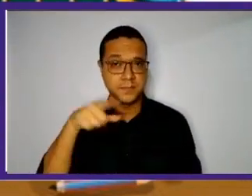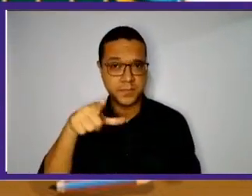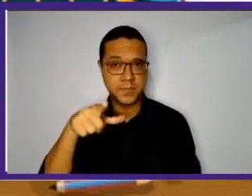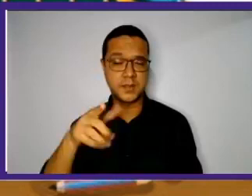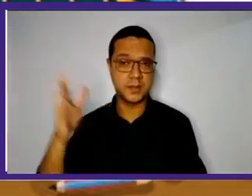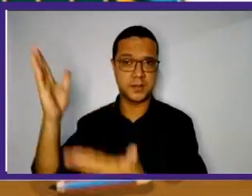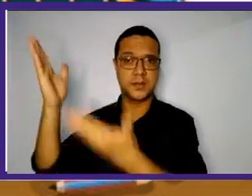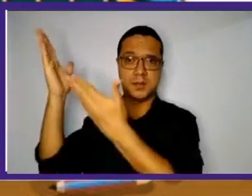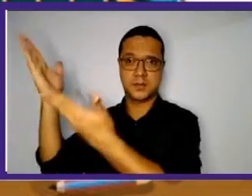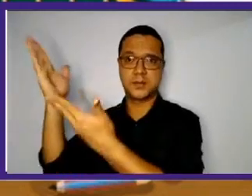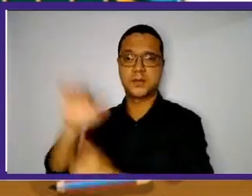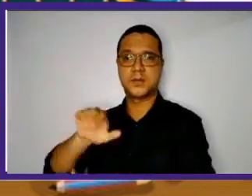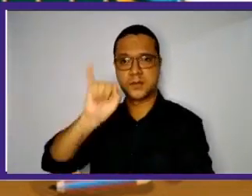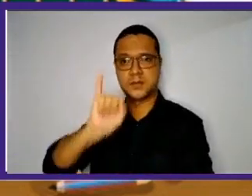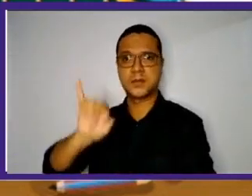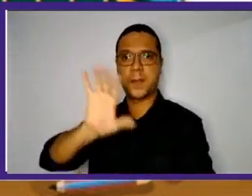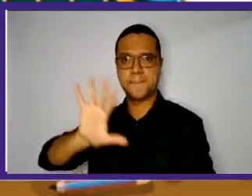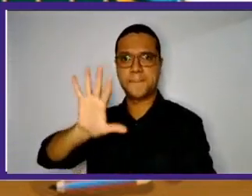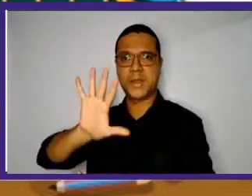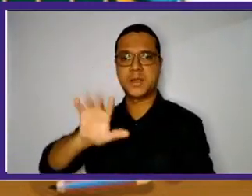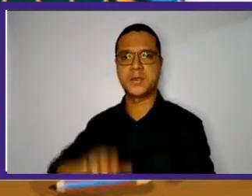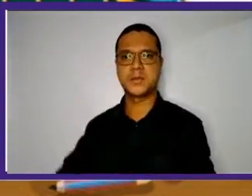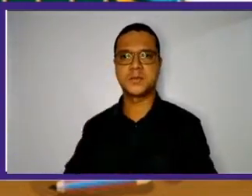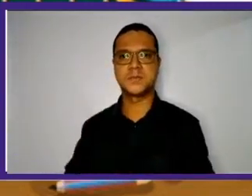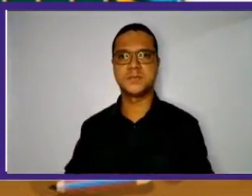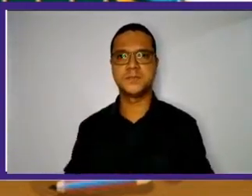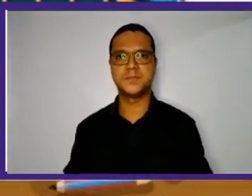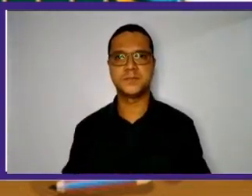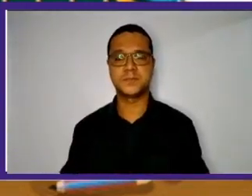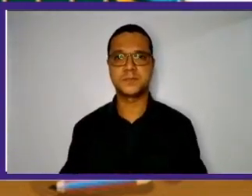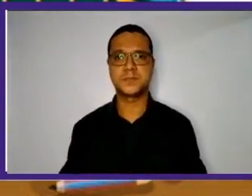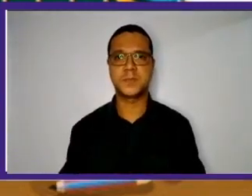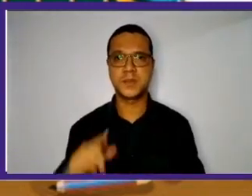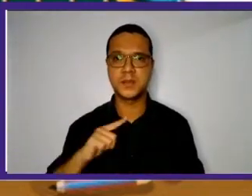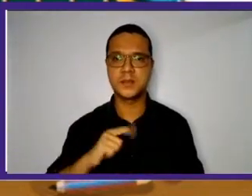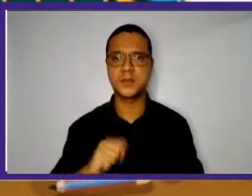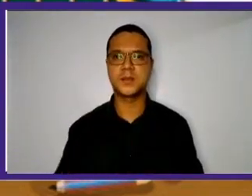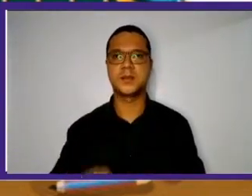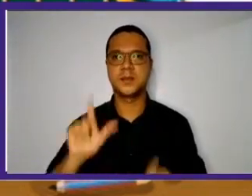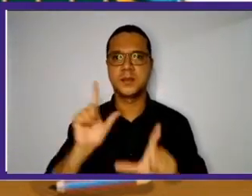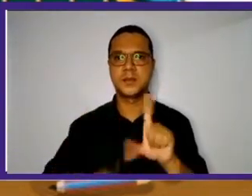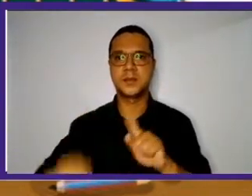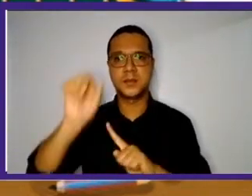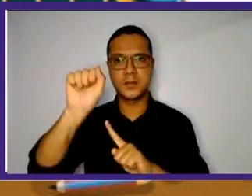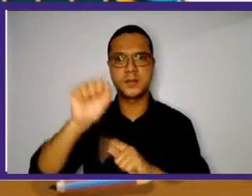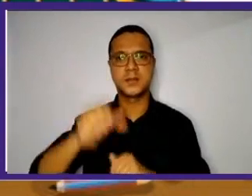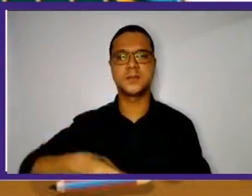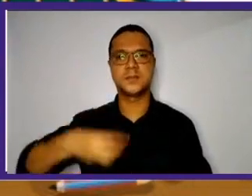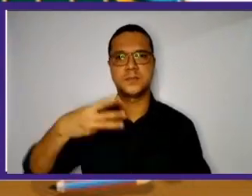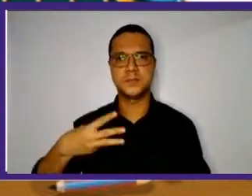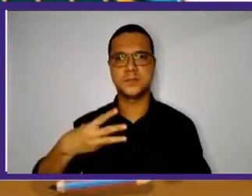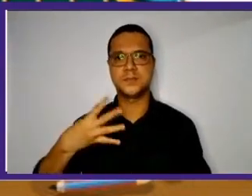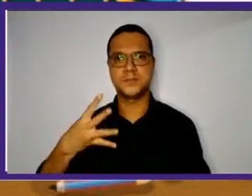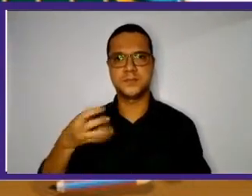Você tem aí a imagem do quadro valor de lugar e ao lado nós temos a letra A,